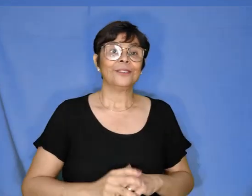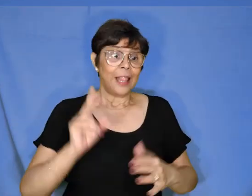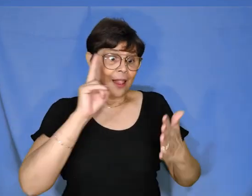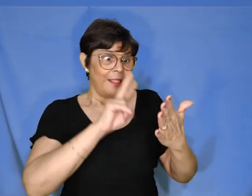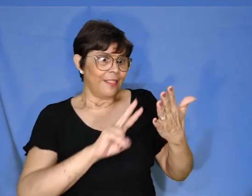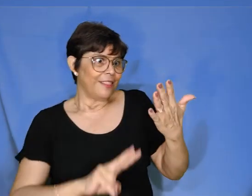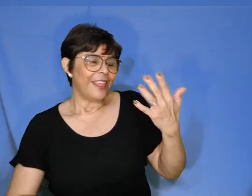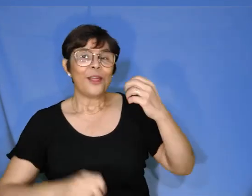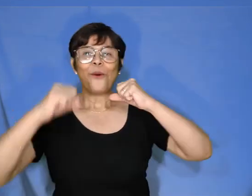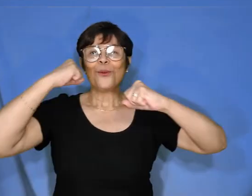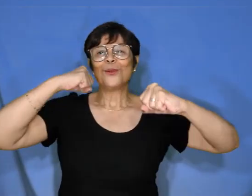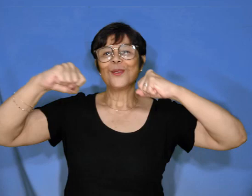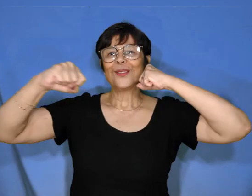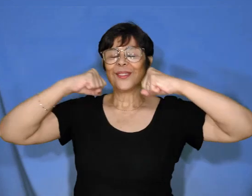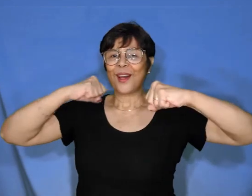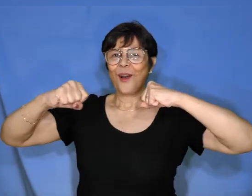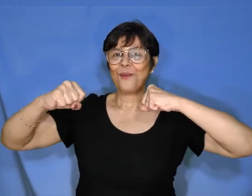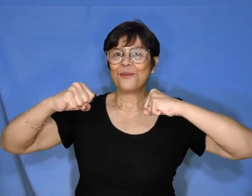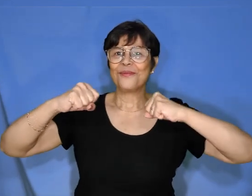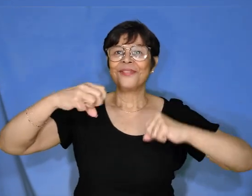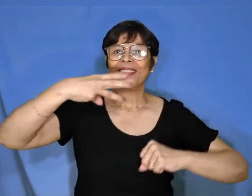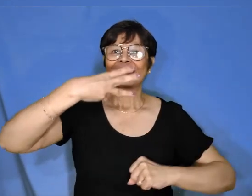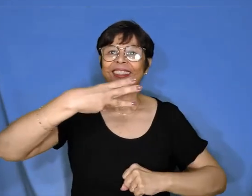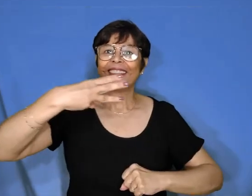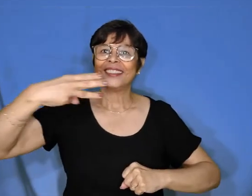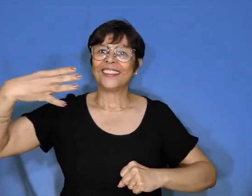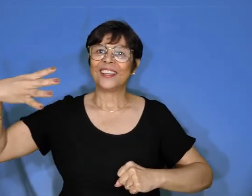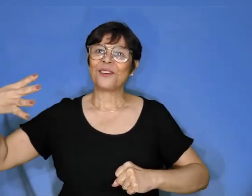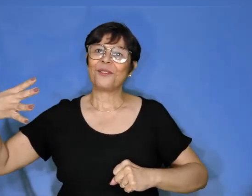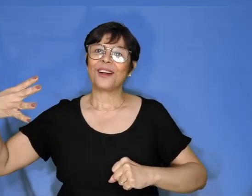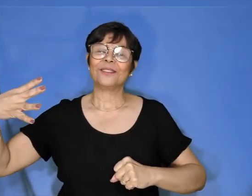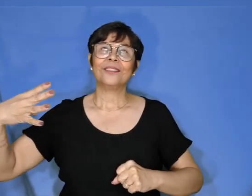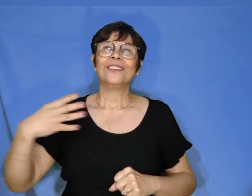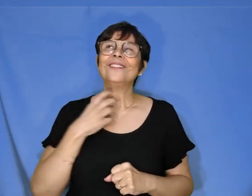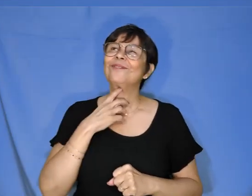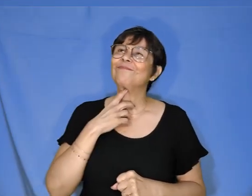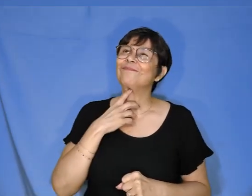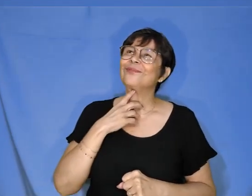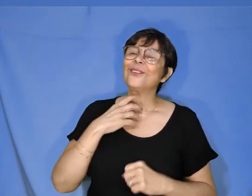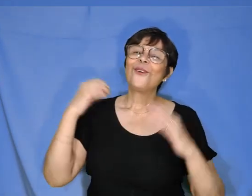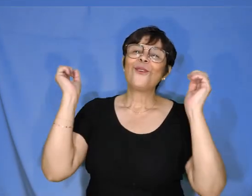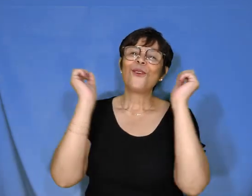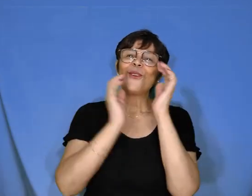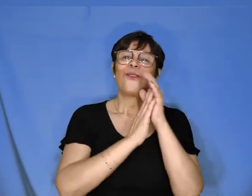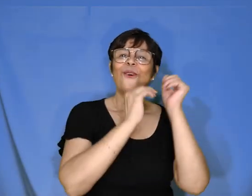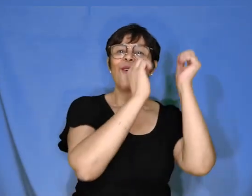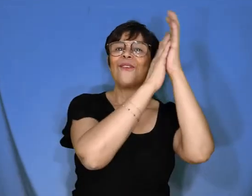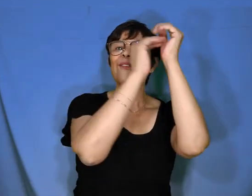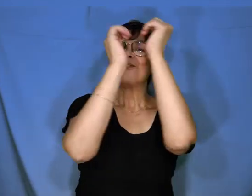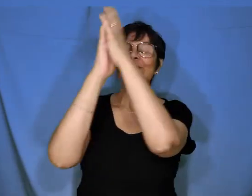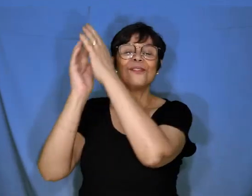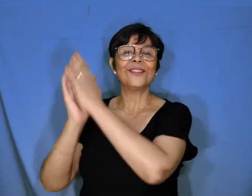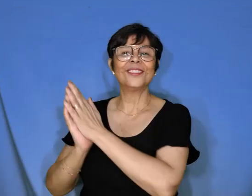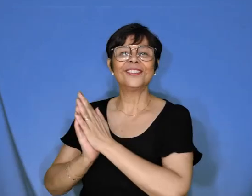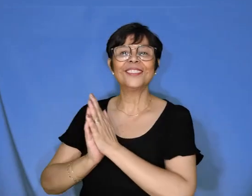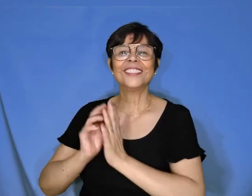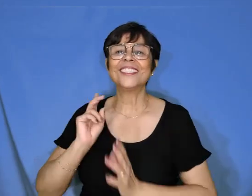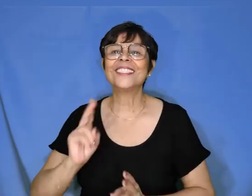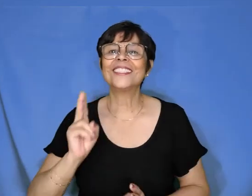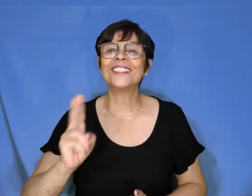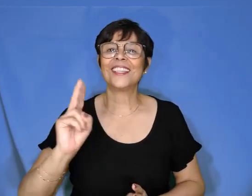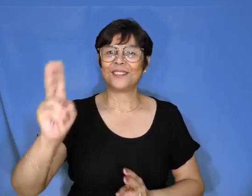34, não é? O seu louvor estará sempre nos meus lábios. Deus é